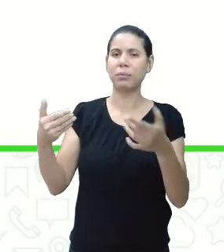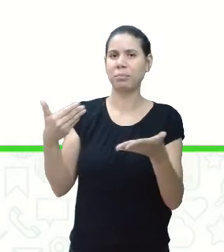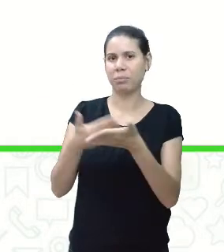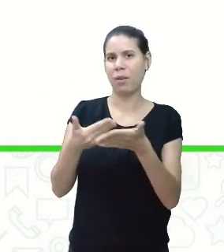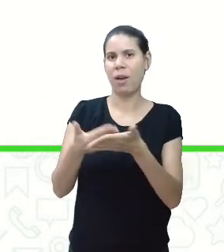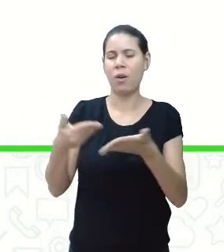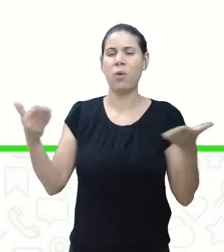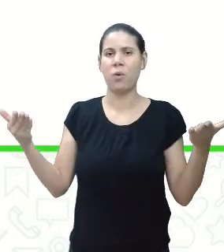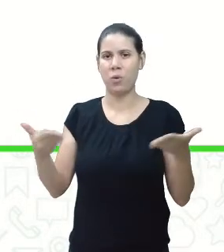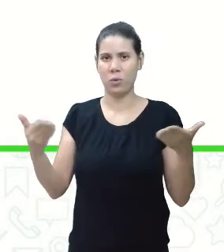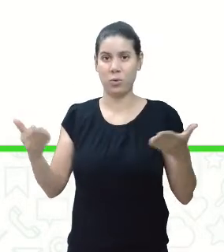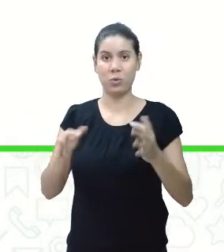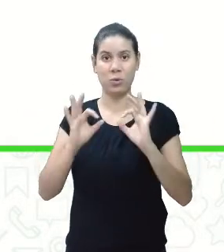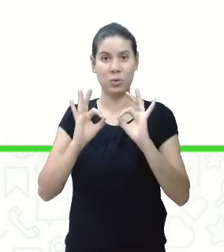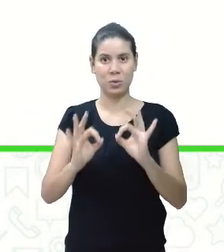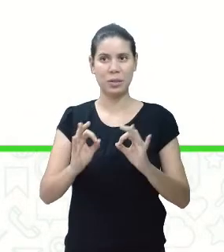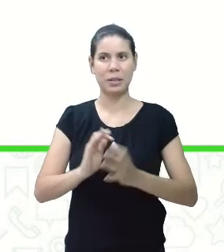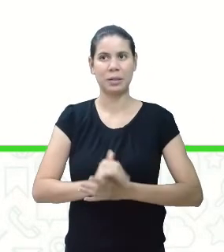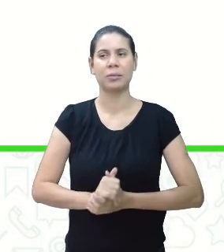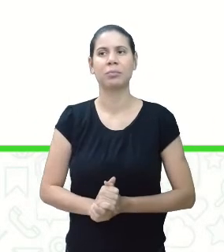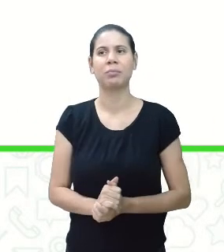de hoje.